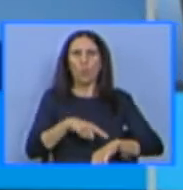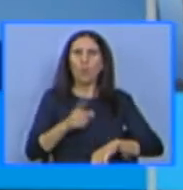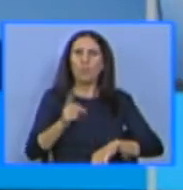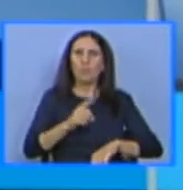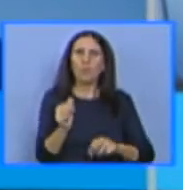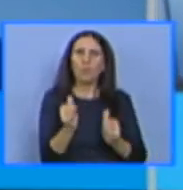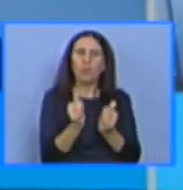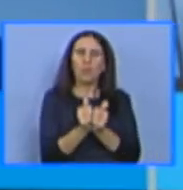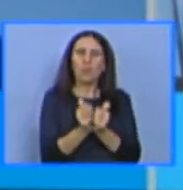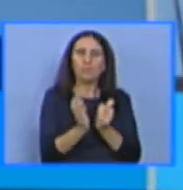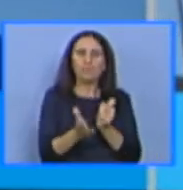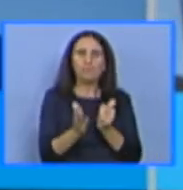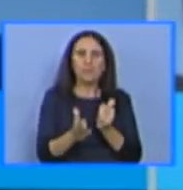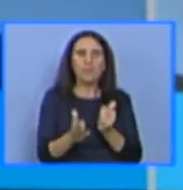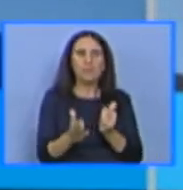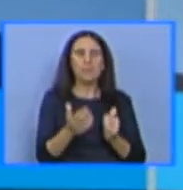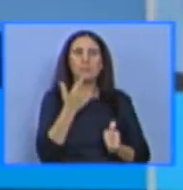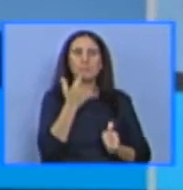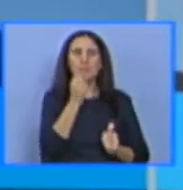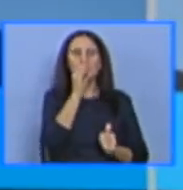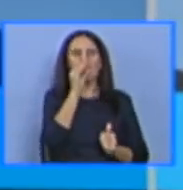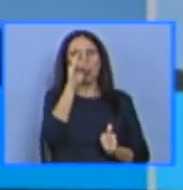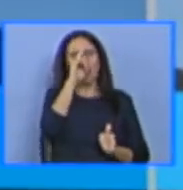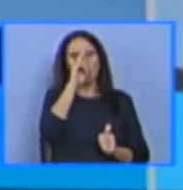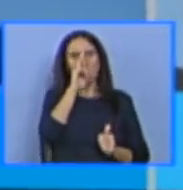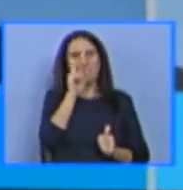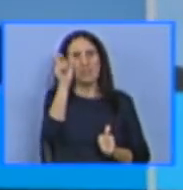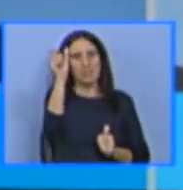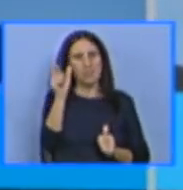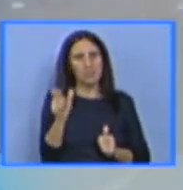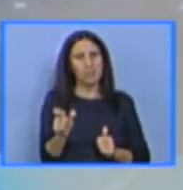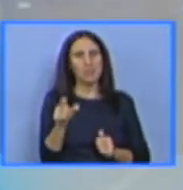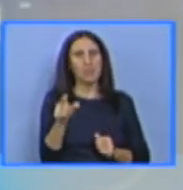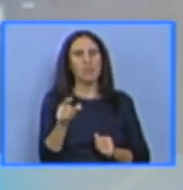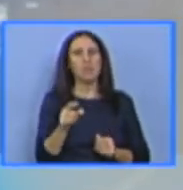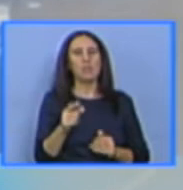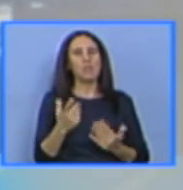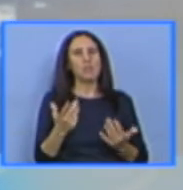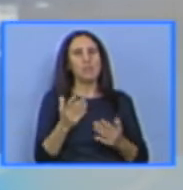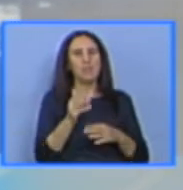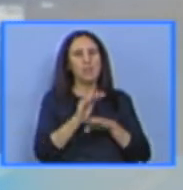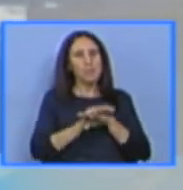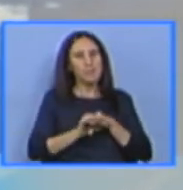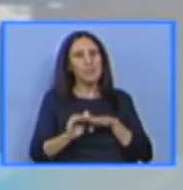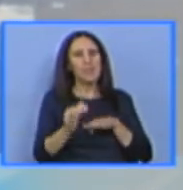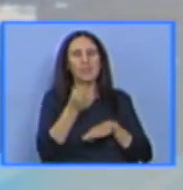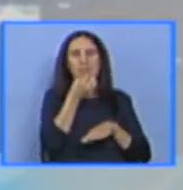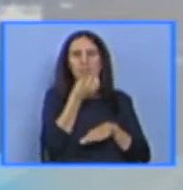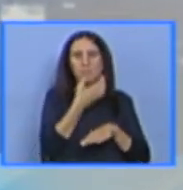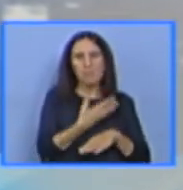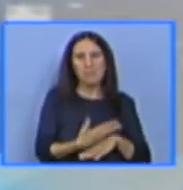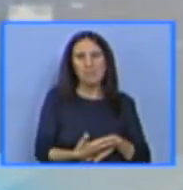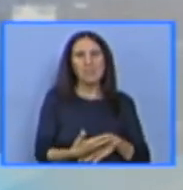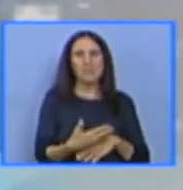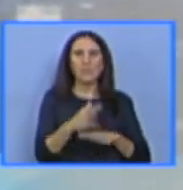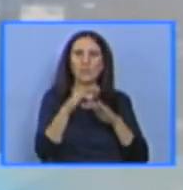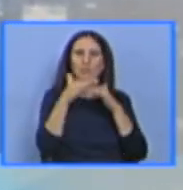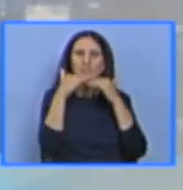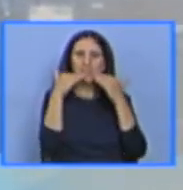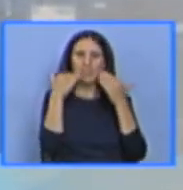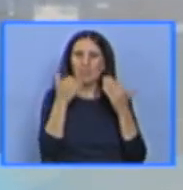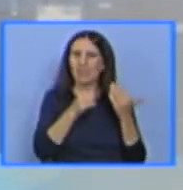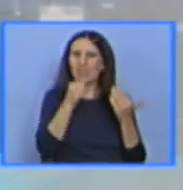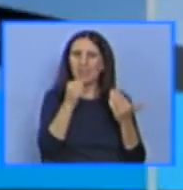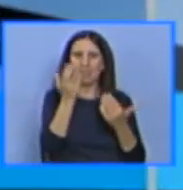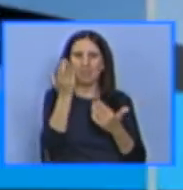ao lado dele para perceber e guardar dele a amabilidade, a simpatia e o sorriso que